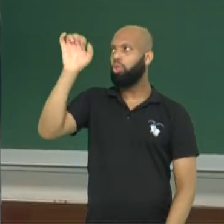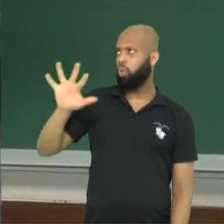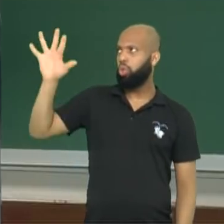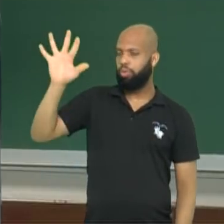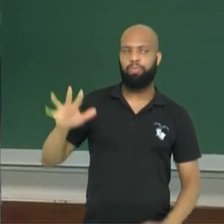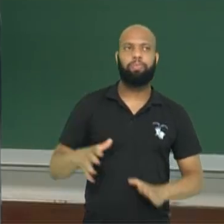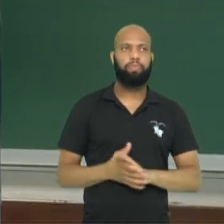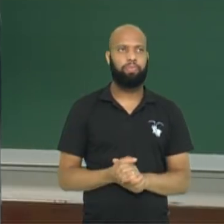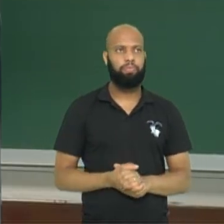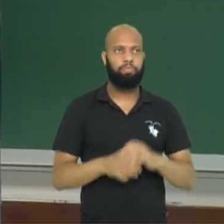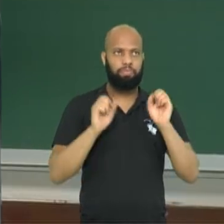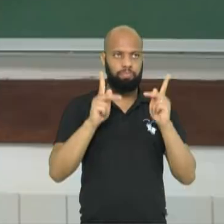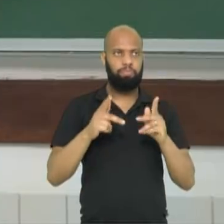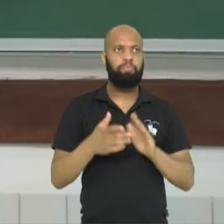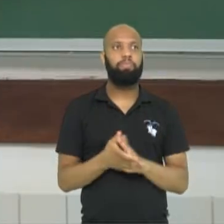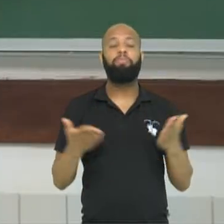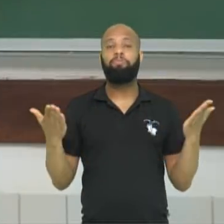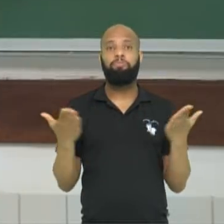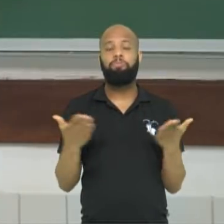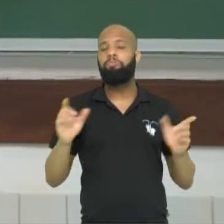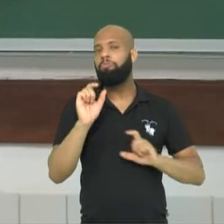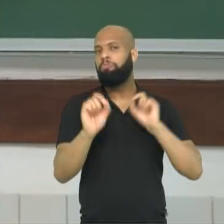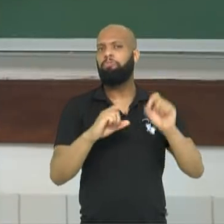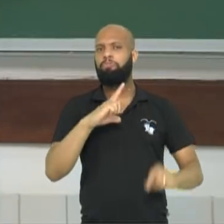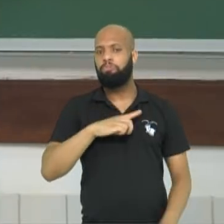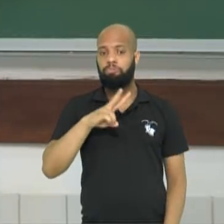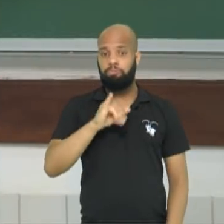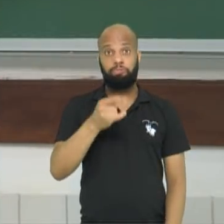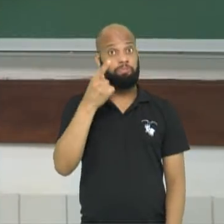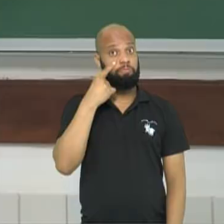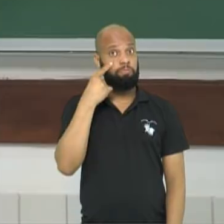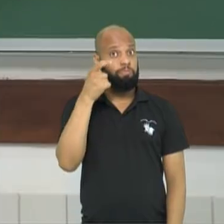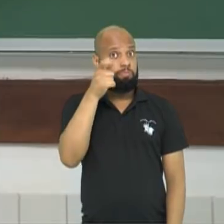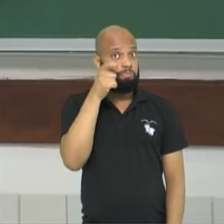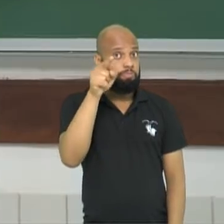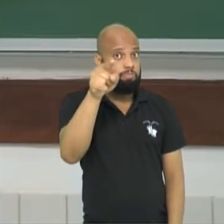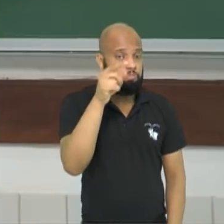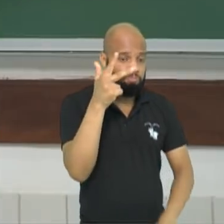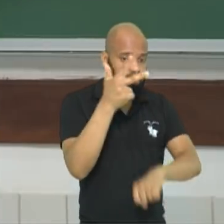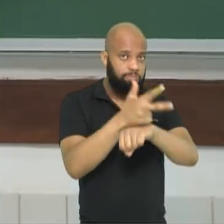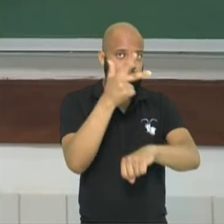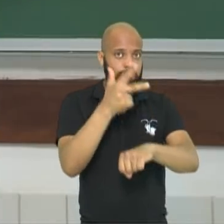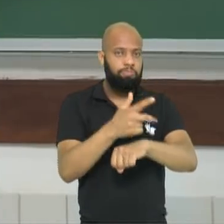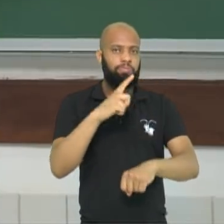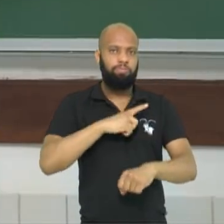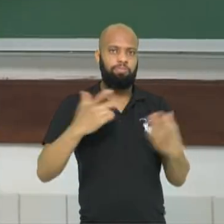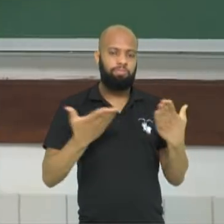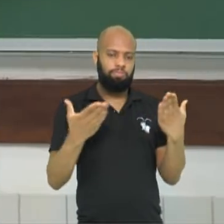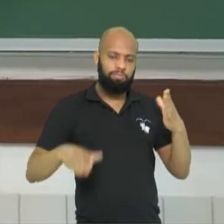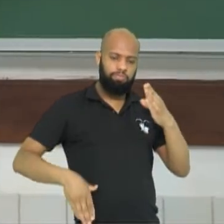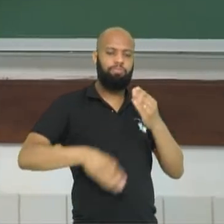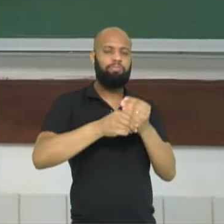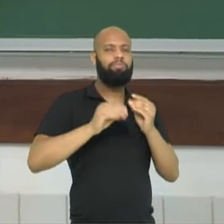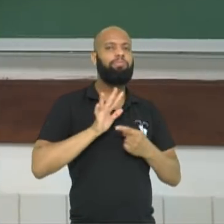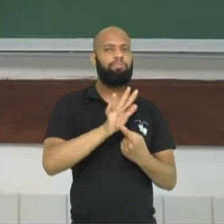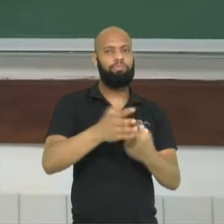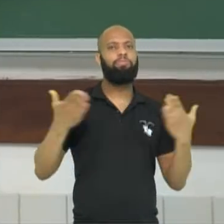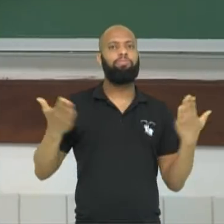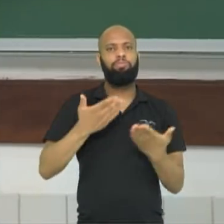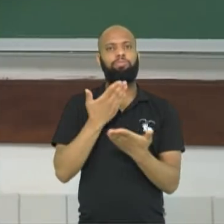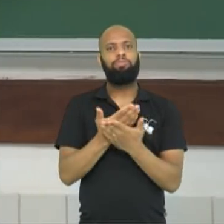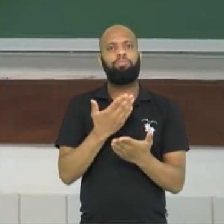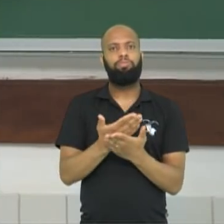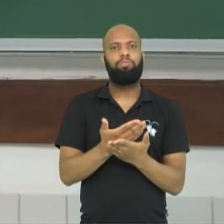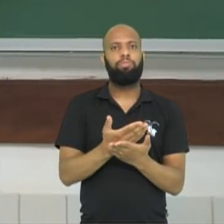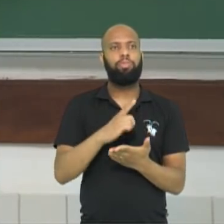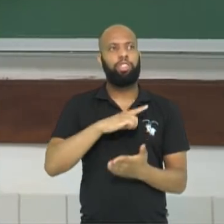europeu. Beleza? Agora vamos acompanhar um vídeo para somar aqui, acrescentar, ilustrar a nossa aula.